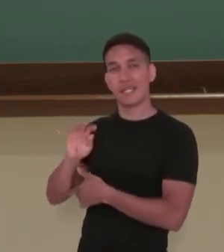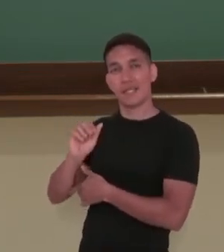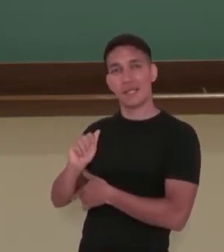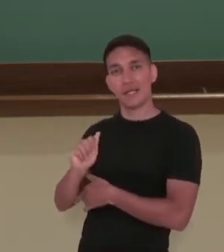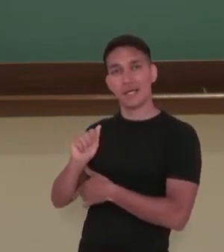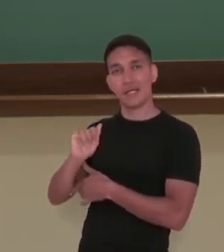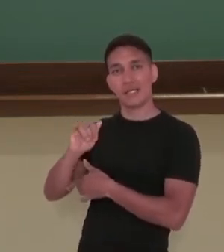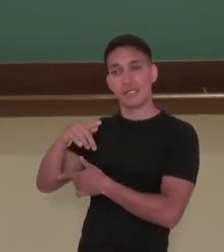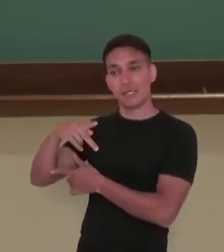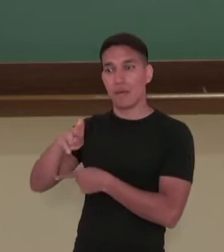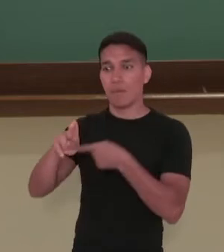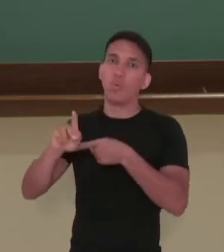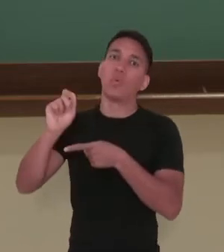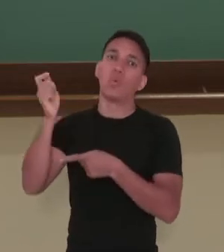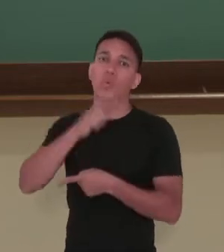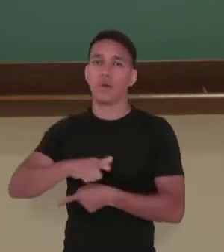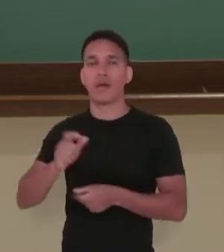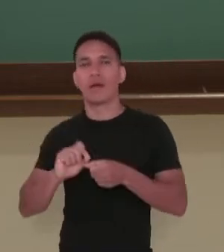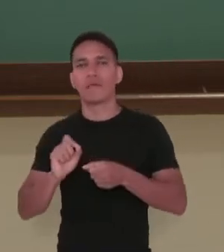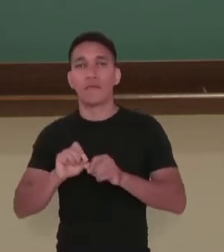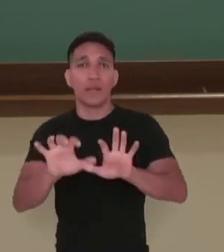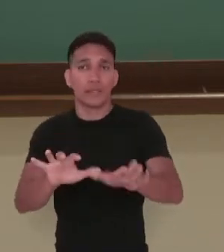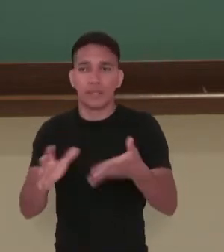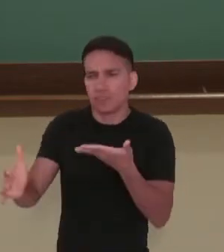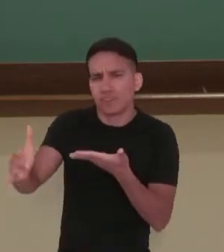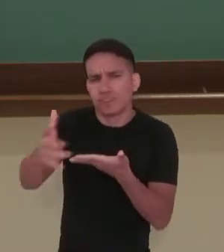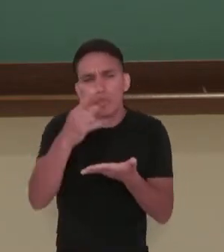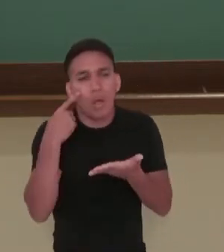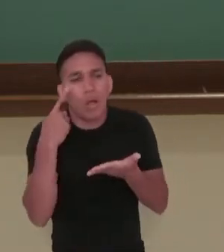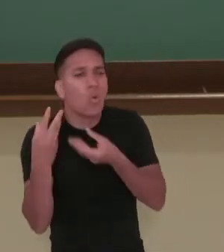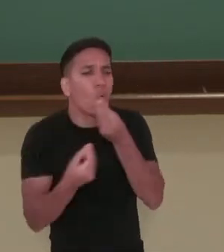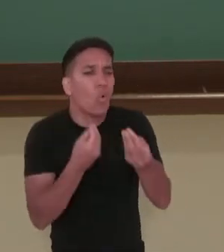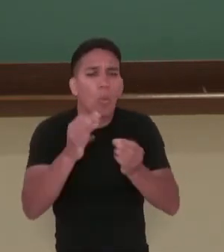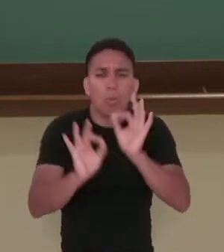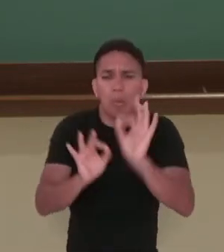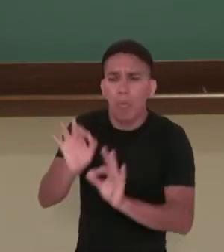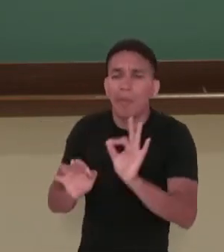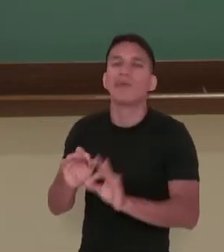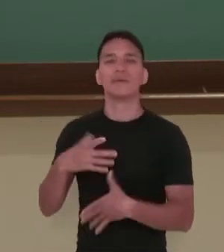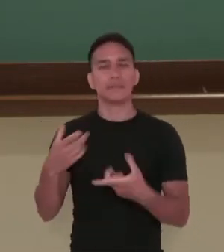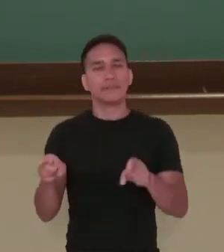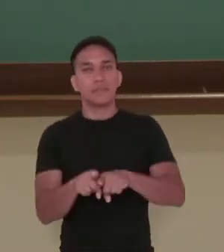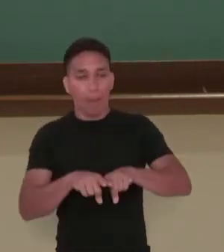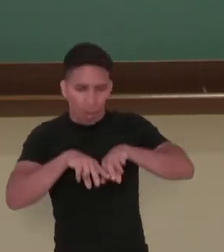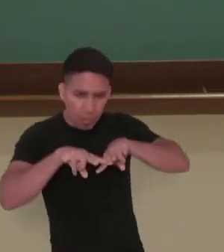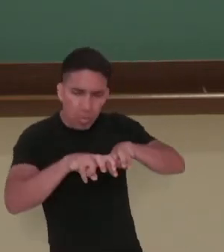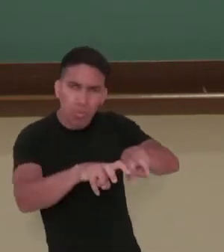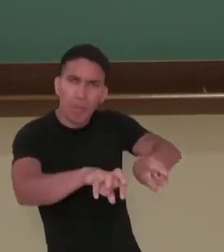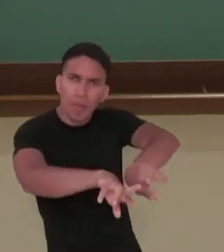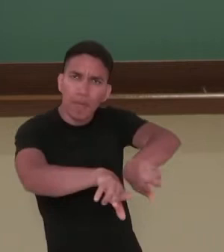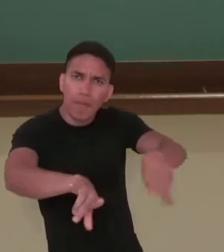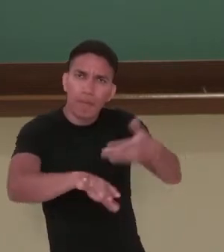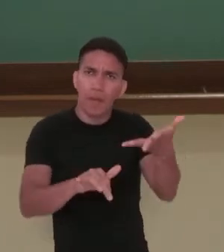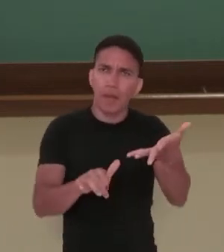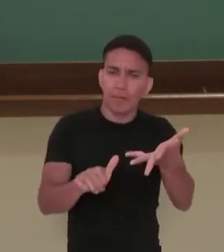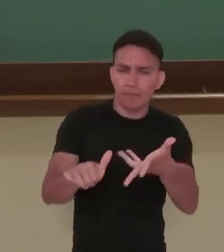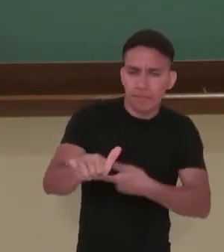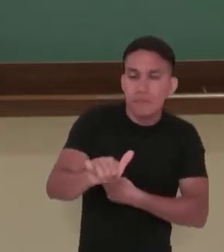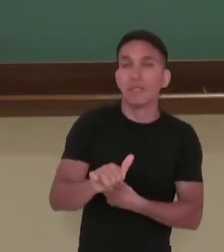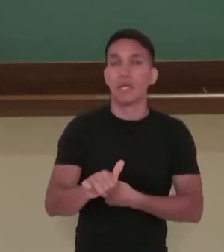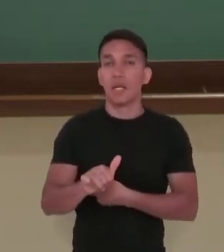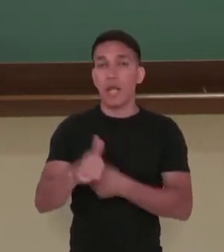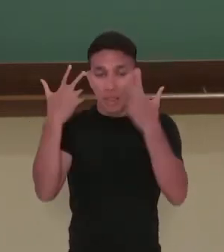mapeamento. Você poderá ter ali, ó, a utilização, aí, ó, a exploração de um recurso mineral qualquer. Então é